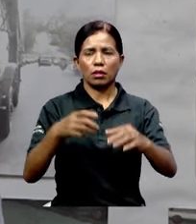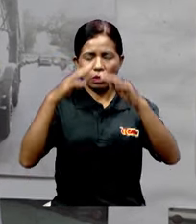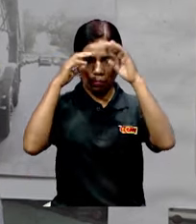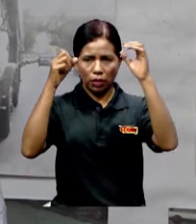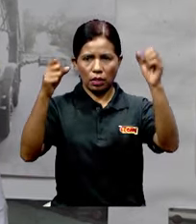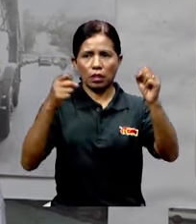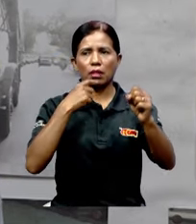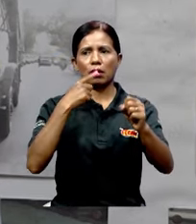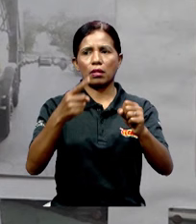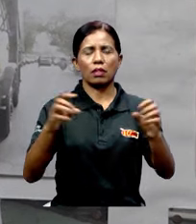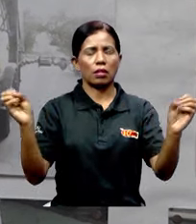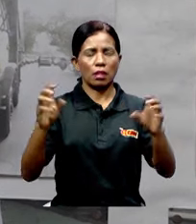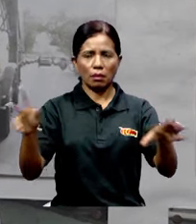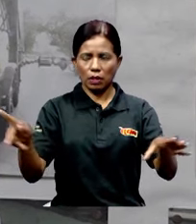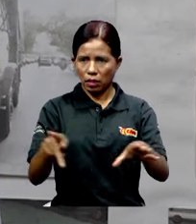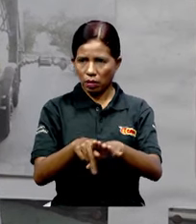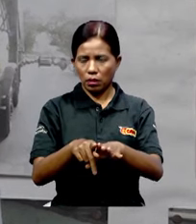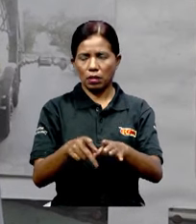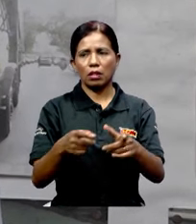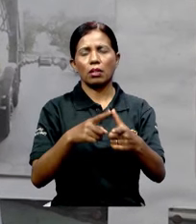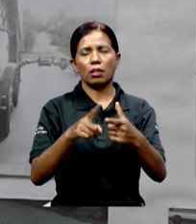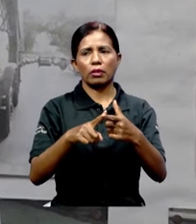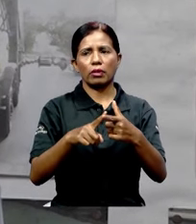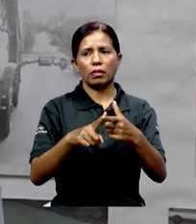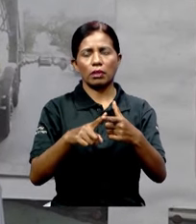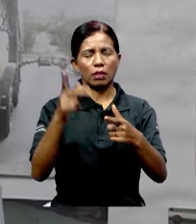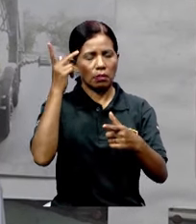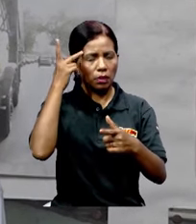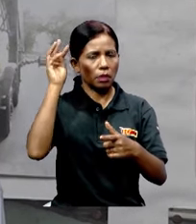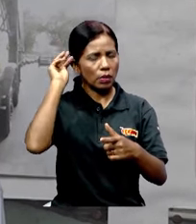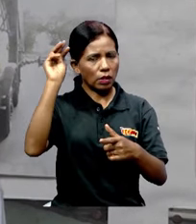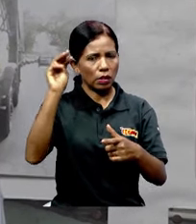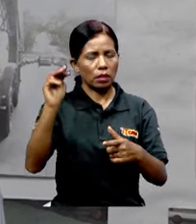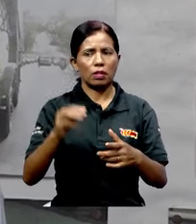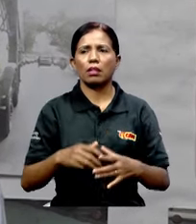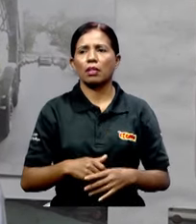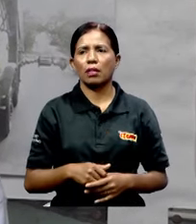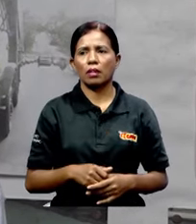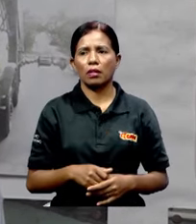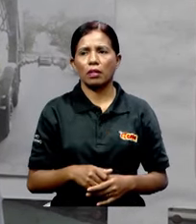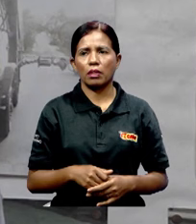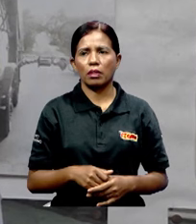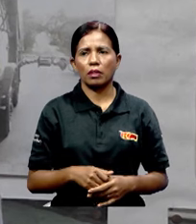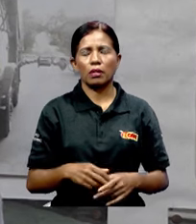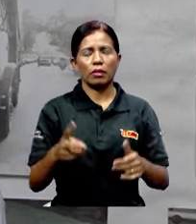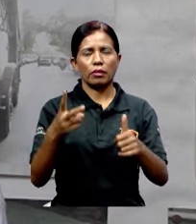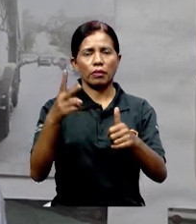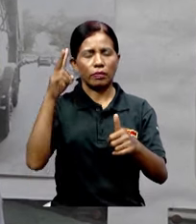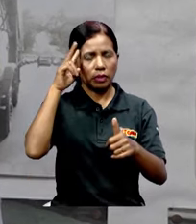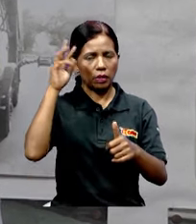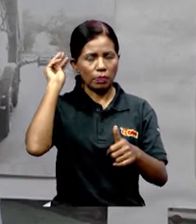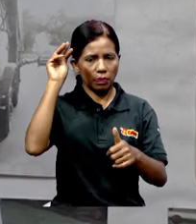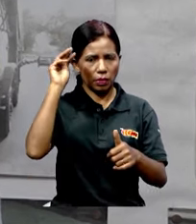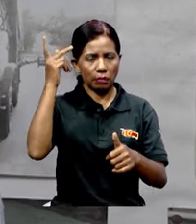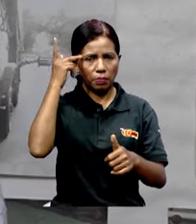diang presidente sila marka presensa nomos husi vice primeiro ministro mai be itas husi vice primeiro ministro si participa